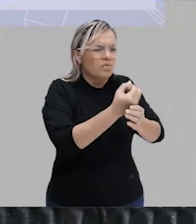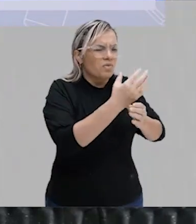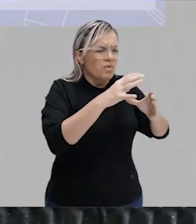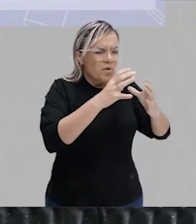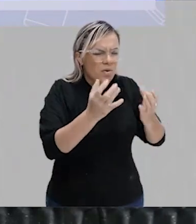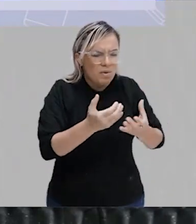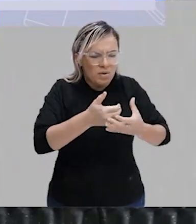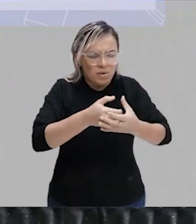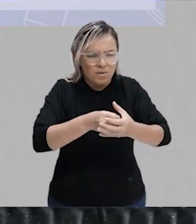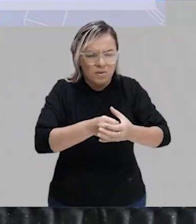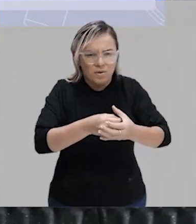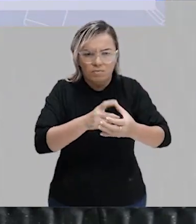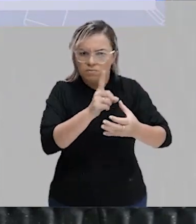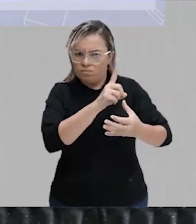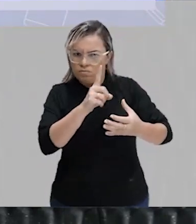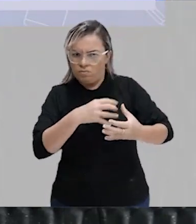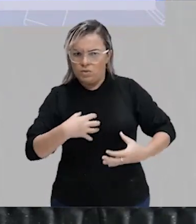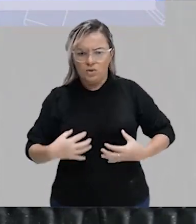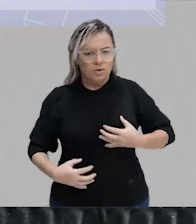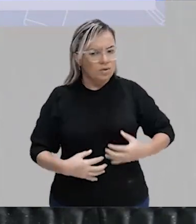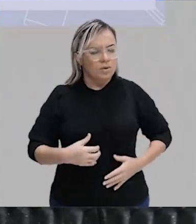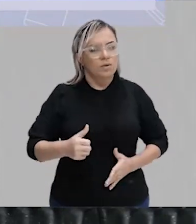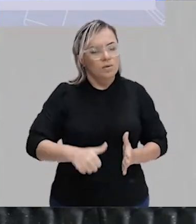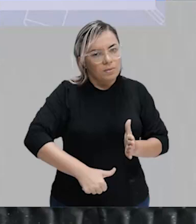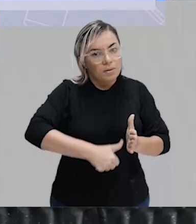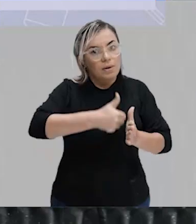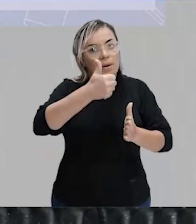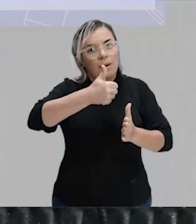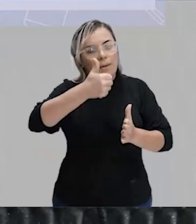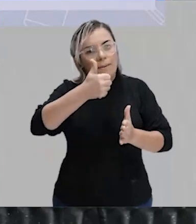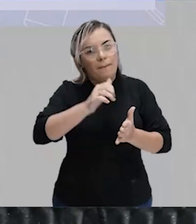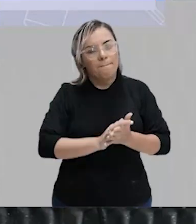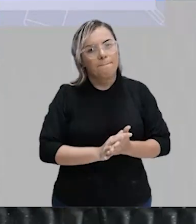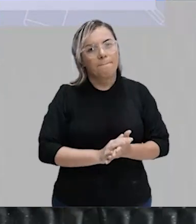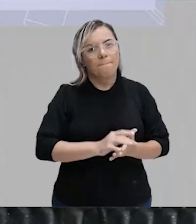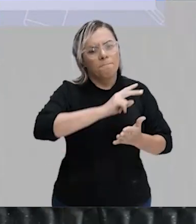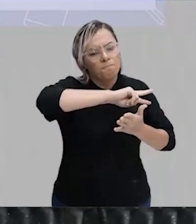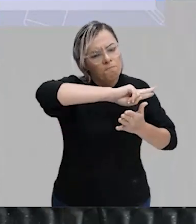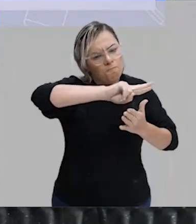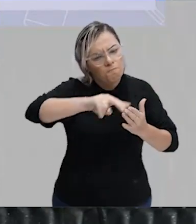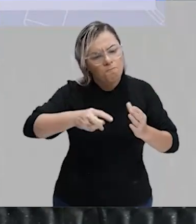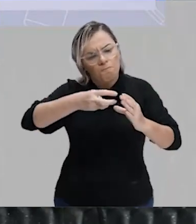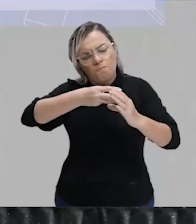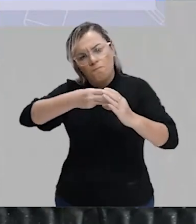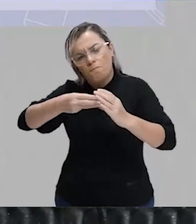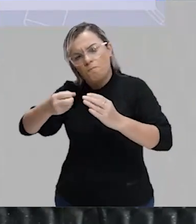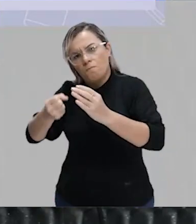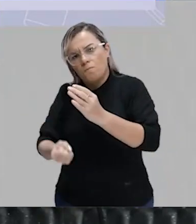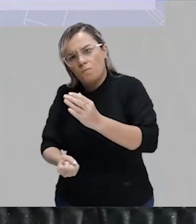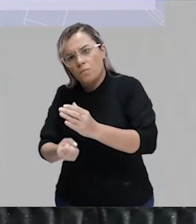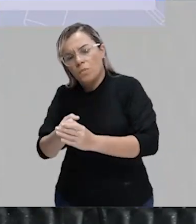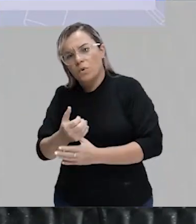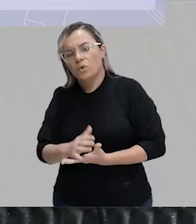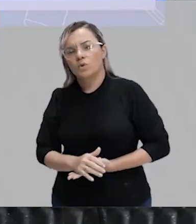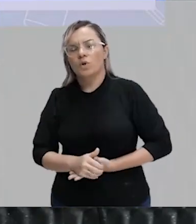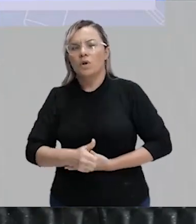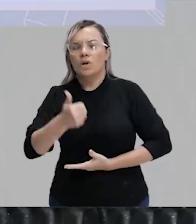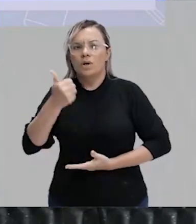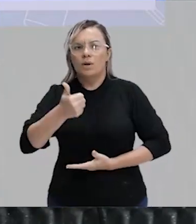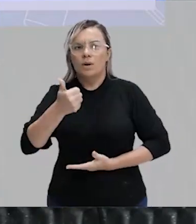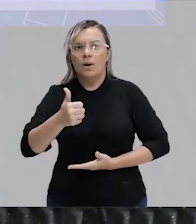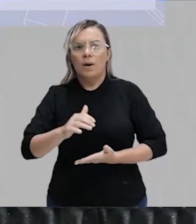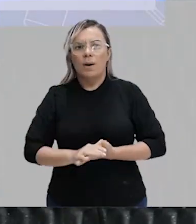os órgãos? Não, tem que se formar primeiramente, tem que produzir várias células para originar os primeiros tecidos,